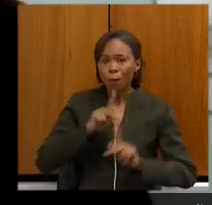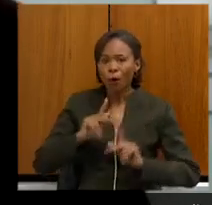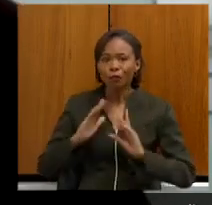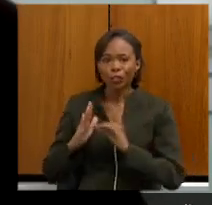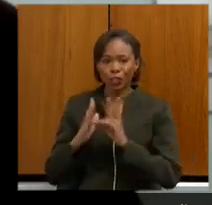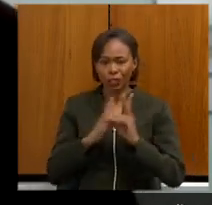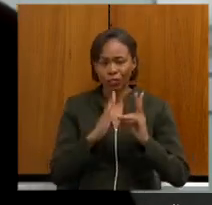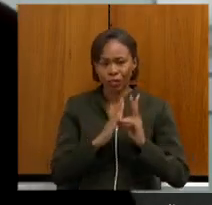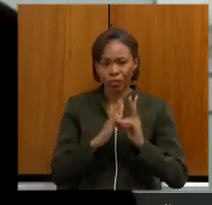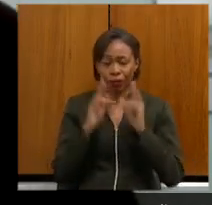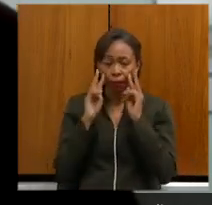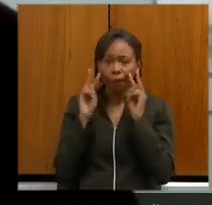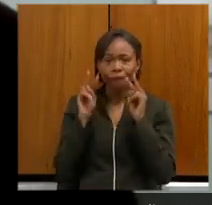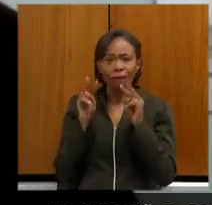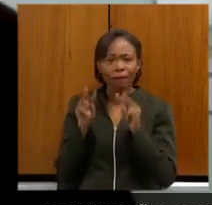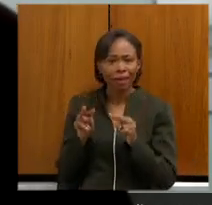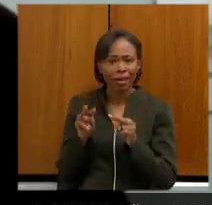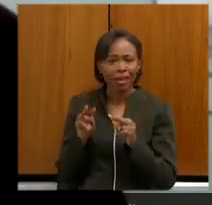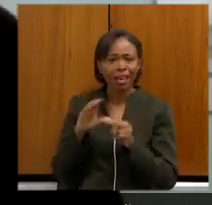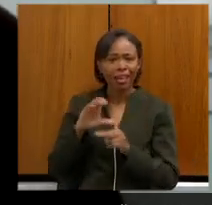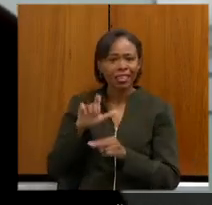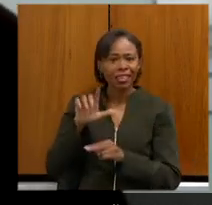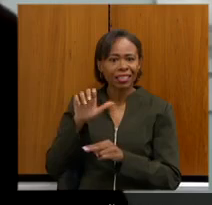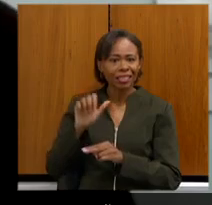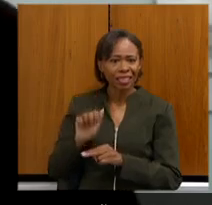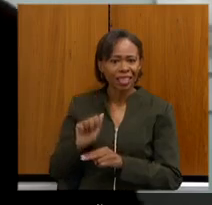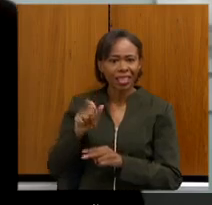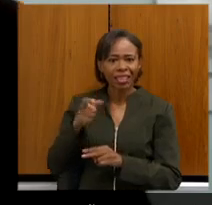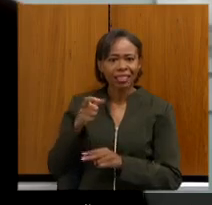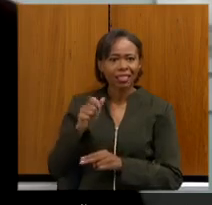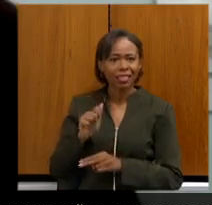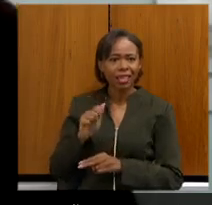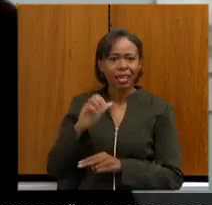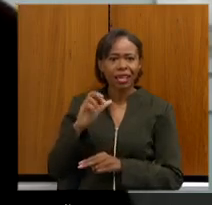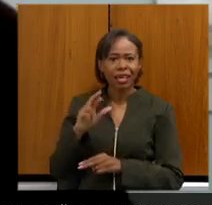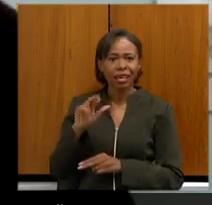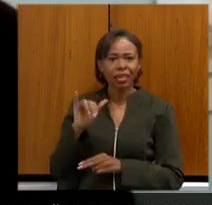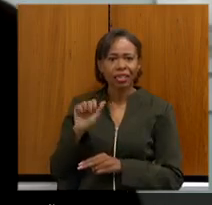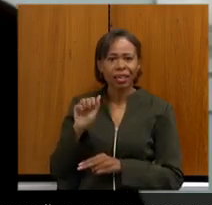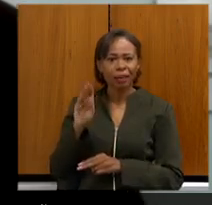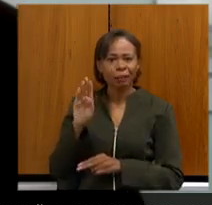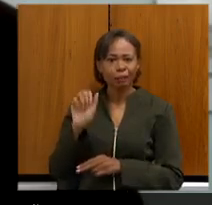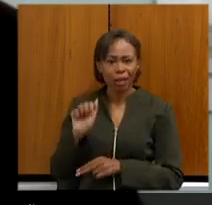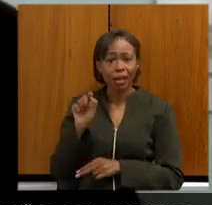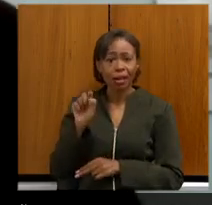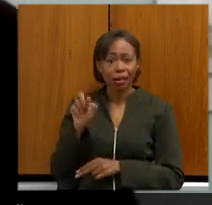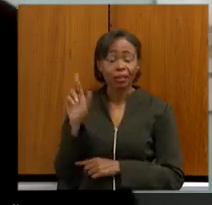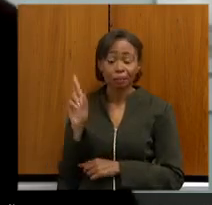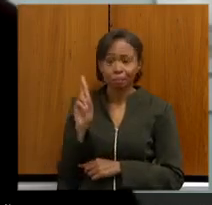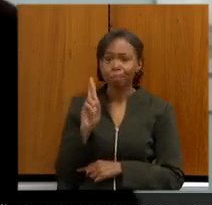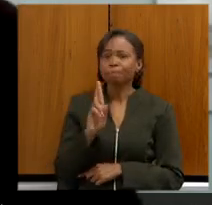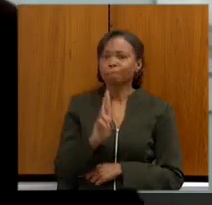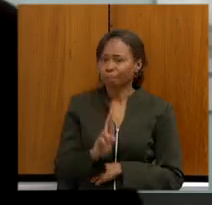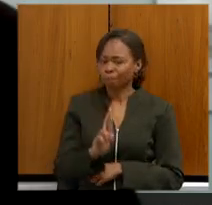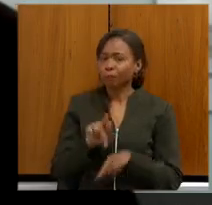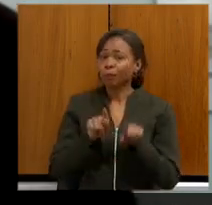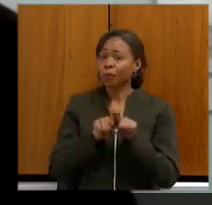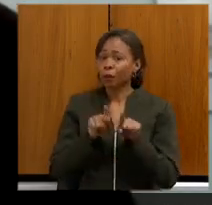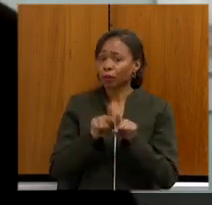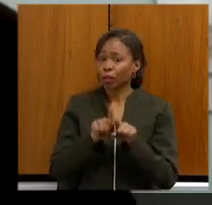feliz de ver aqui as férias xakriabá que muito nos representa também a luta dos